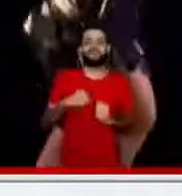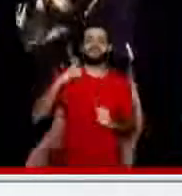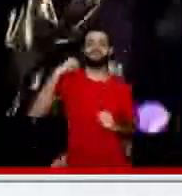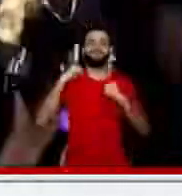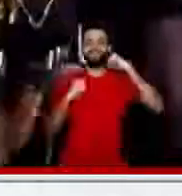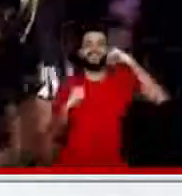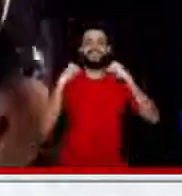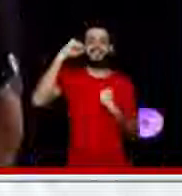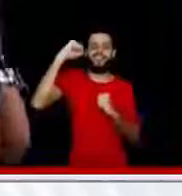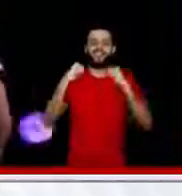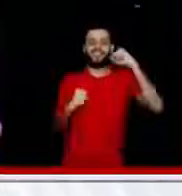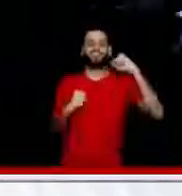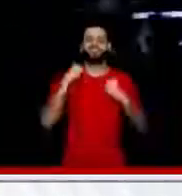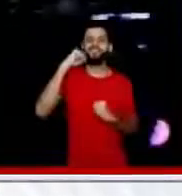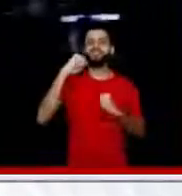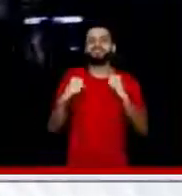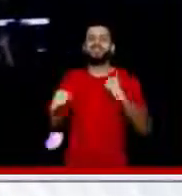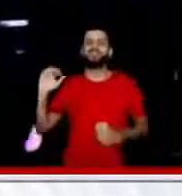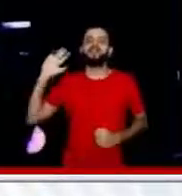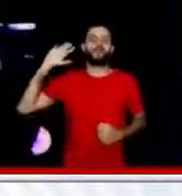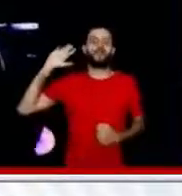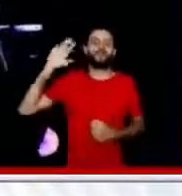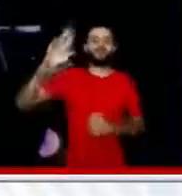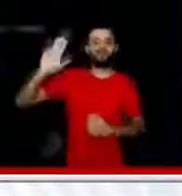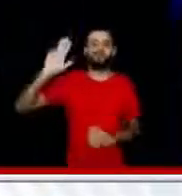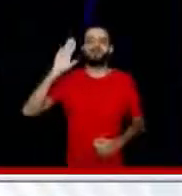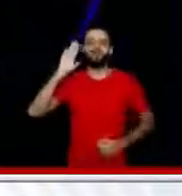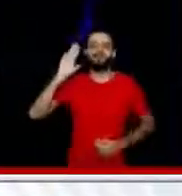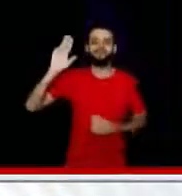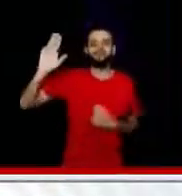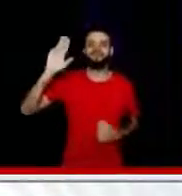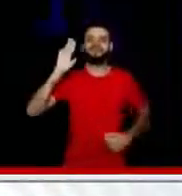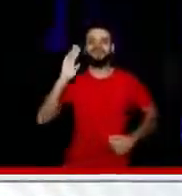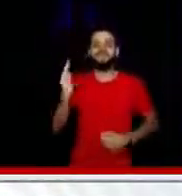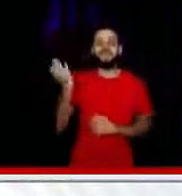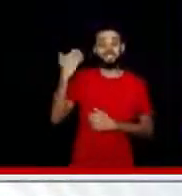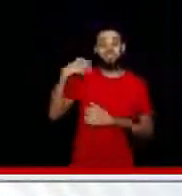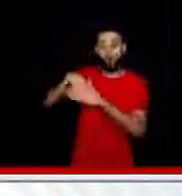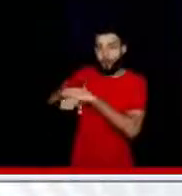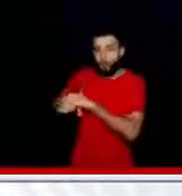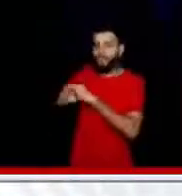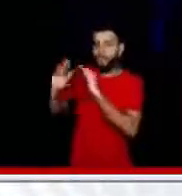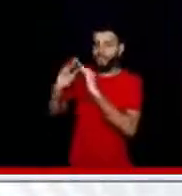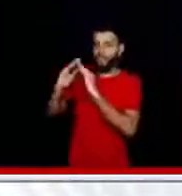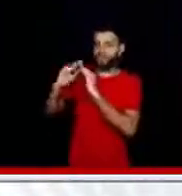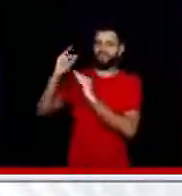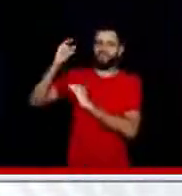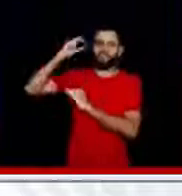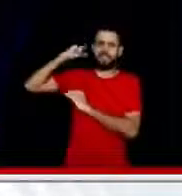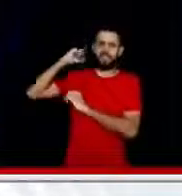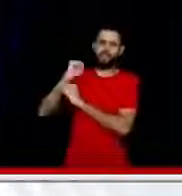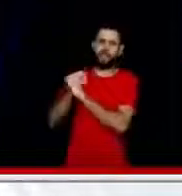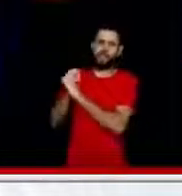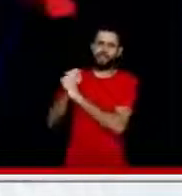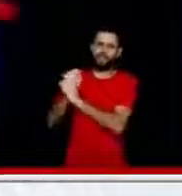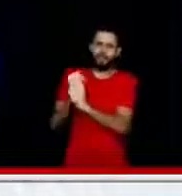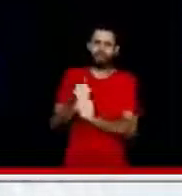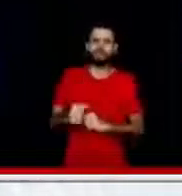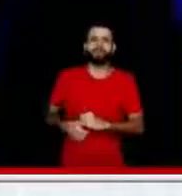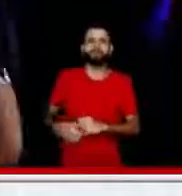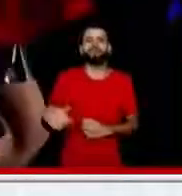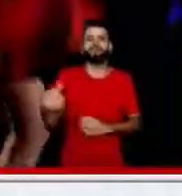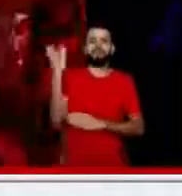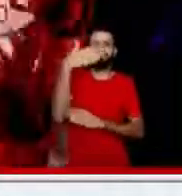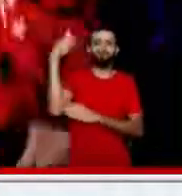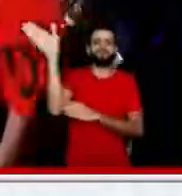político-partidária. Aliás, não é permitido a participação, aliás, externar qualquer opinião política